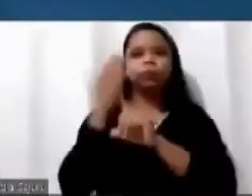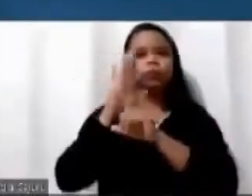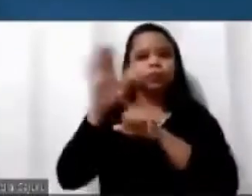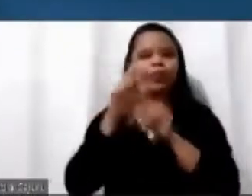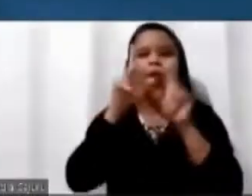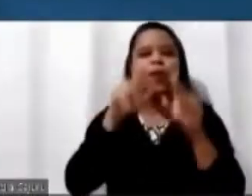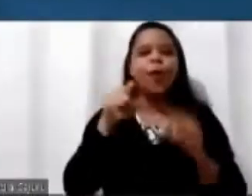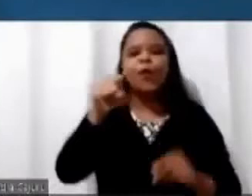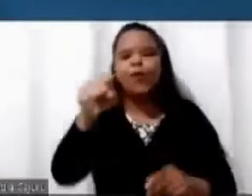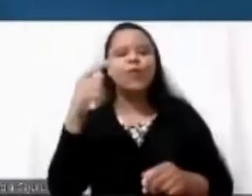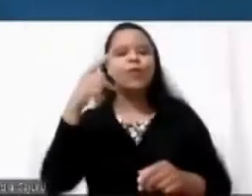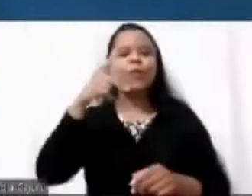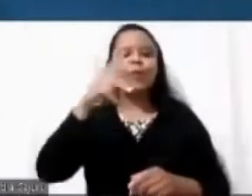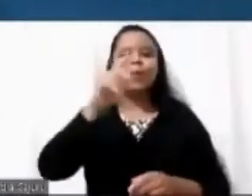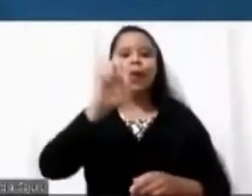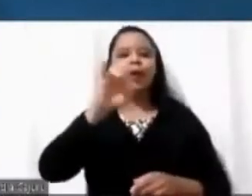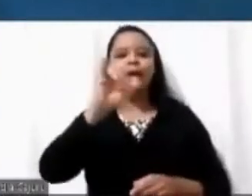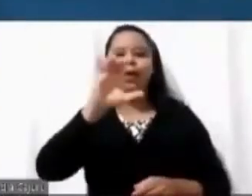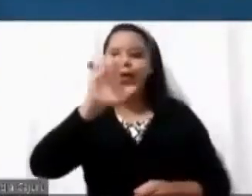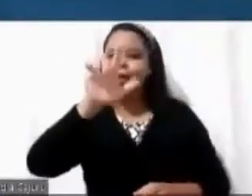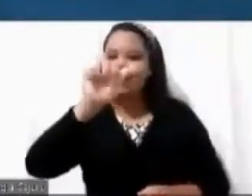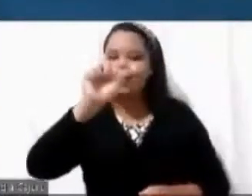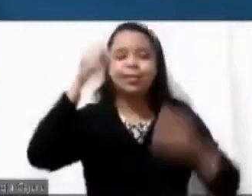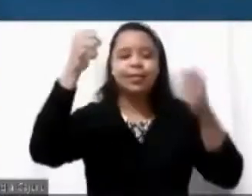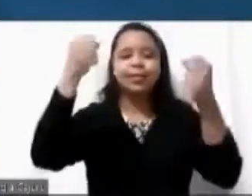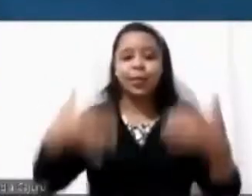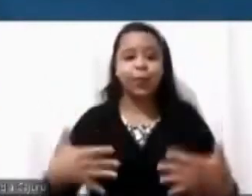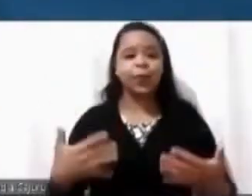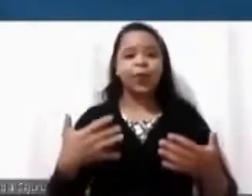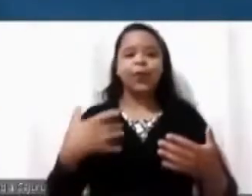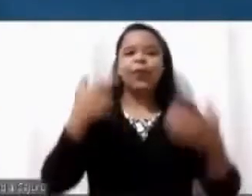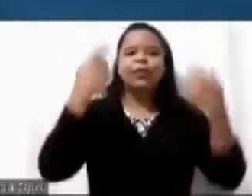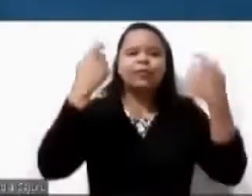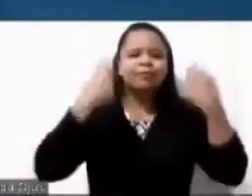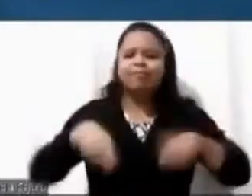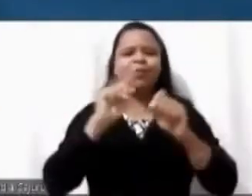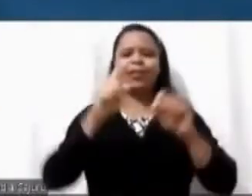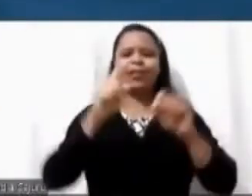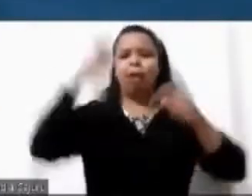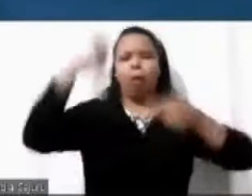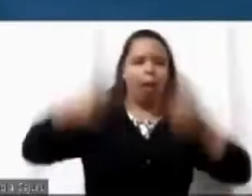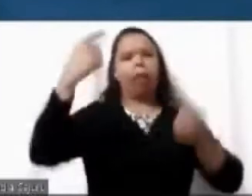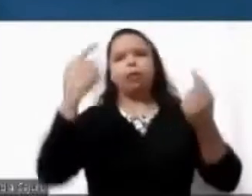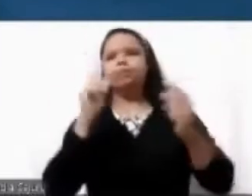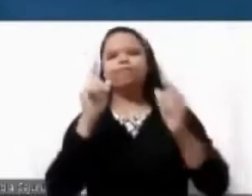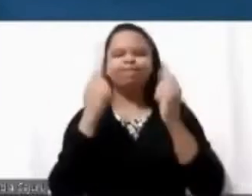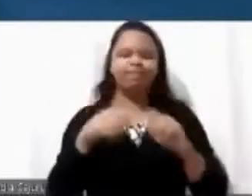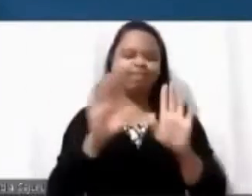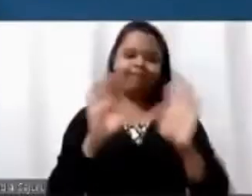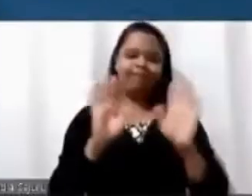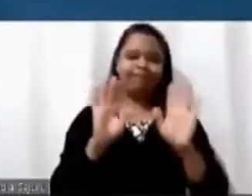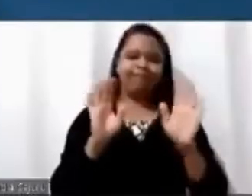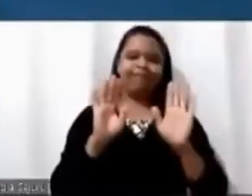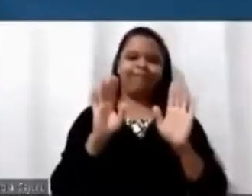Pérez comentou, não há esse conflito. Não há esse conflito, não tem necessidade de haver esse conflito. Na verdade, são muitos mitos que